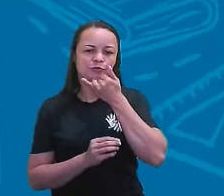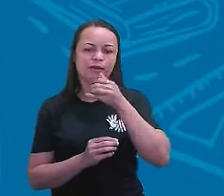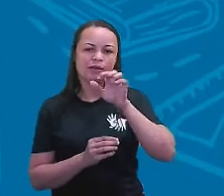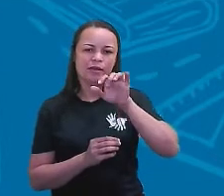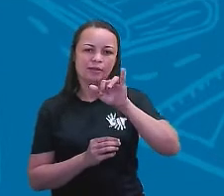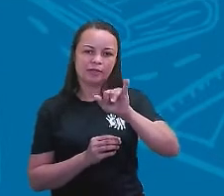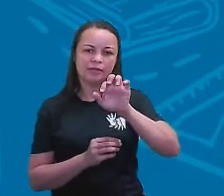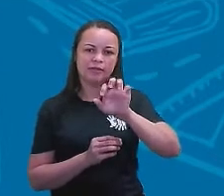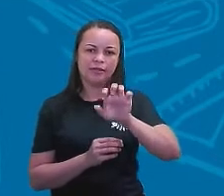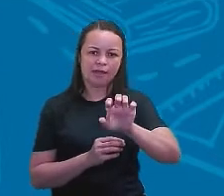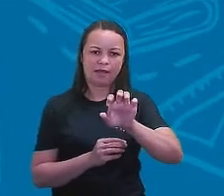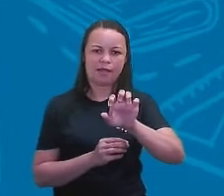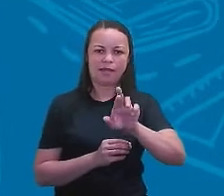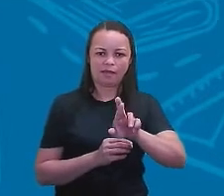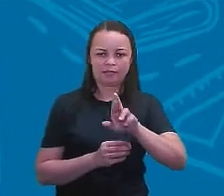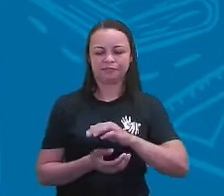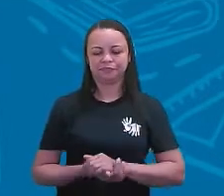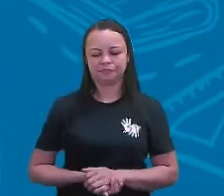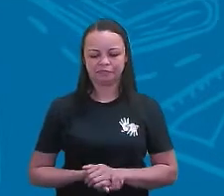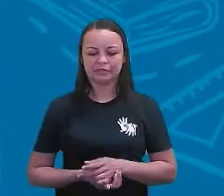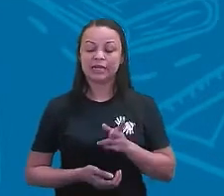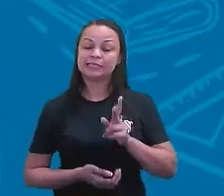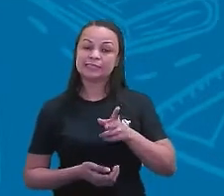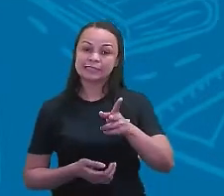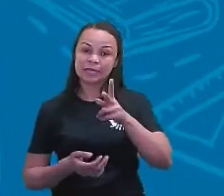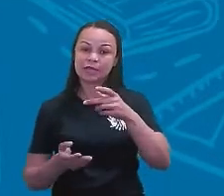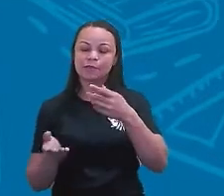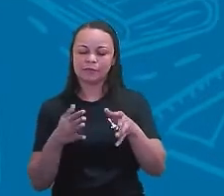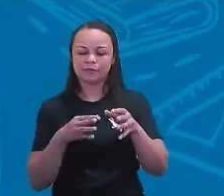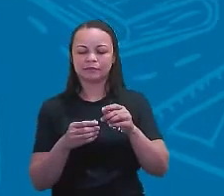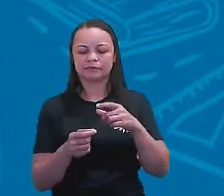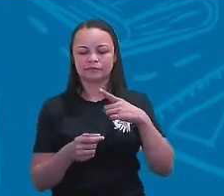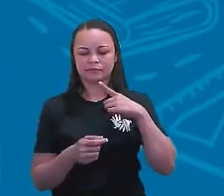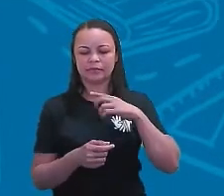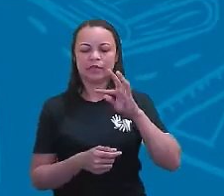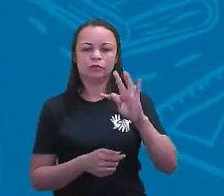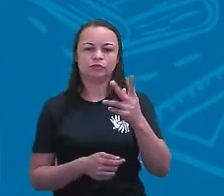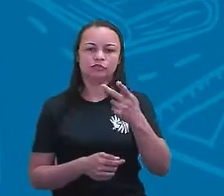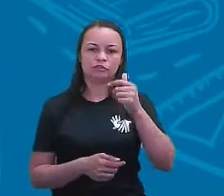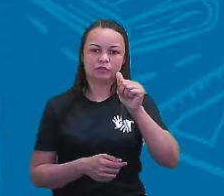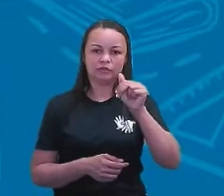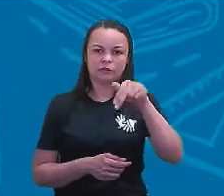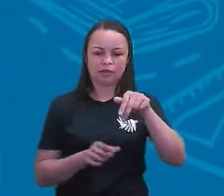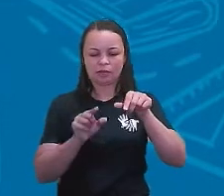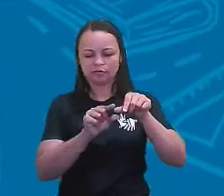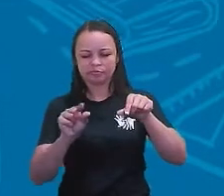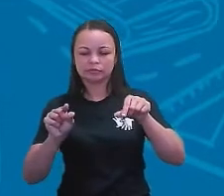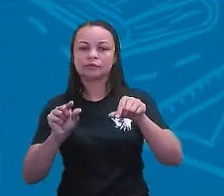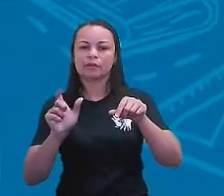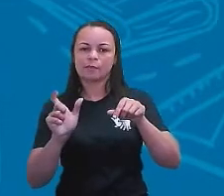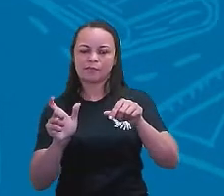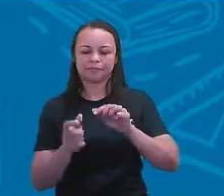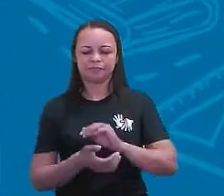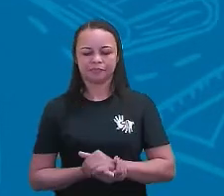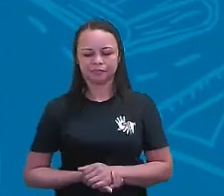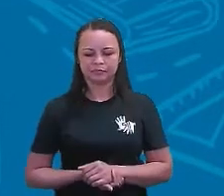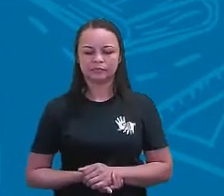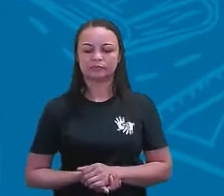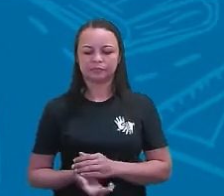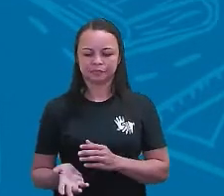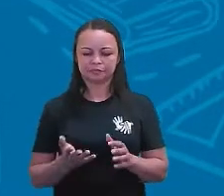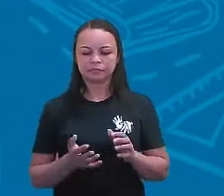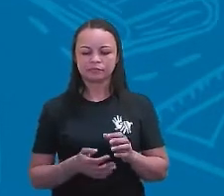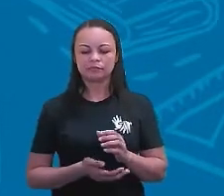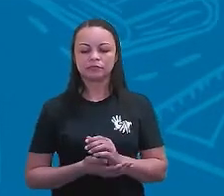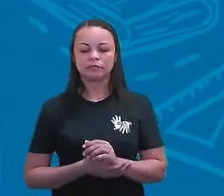né? E acrescenta o R. E sempre colocar o them depois da palavrinha modificada. Easy, easier.